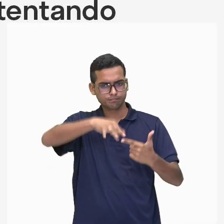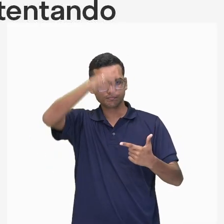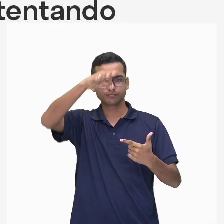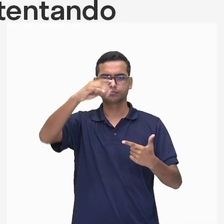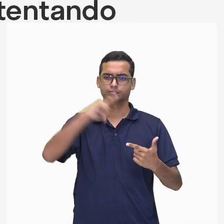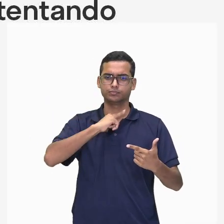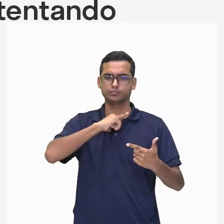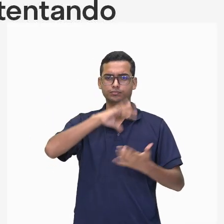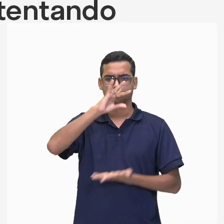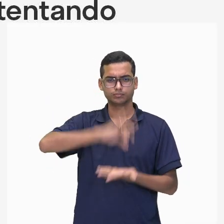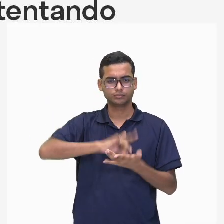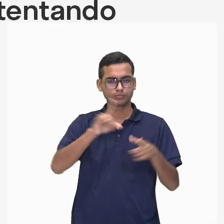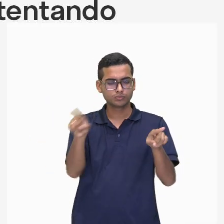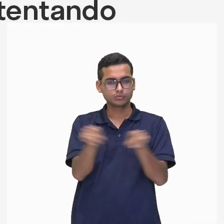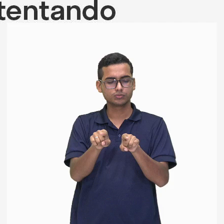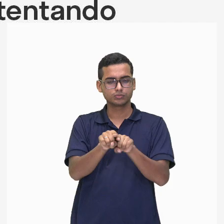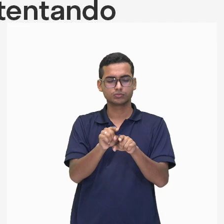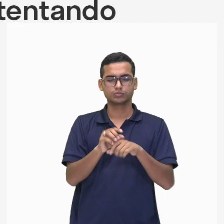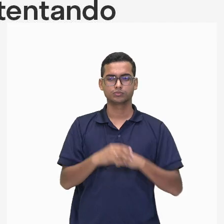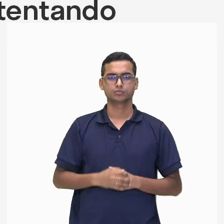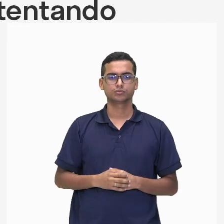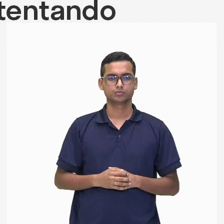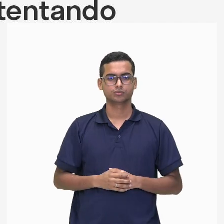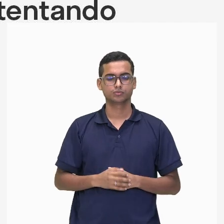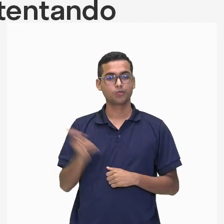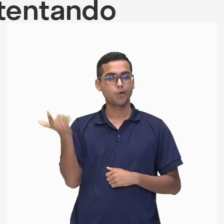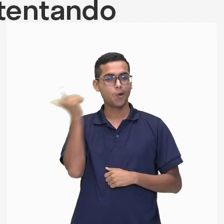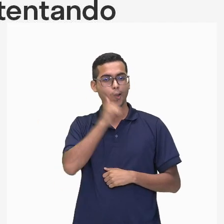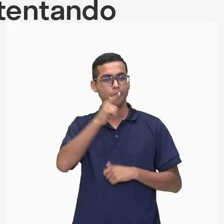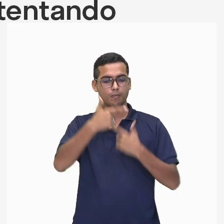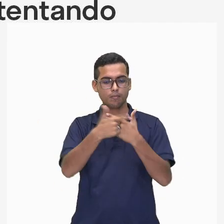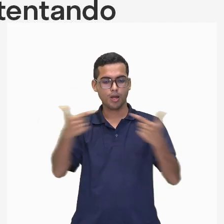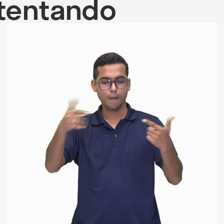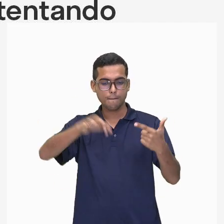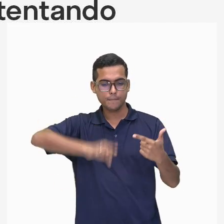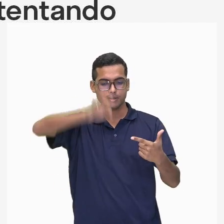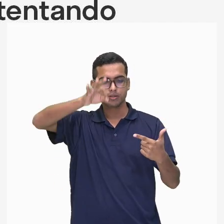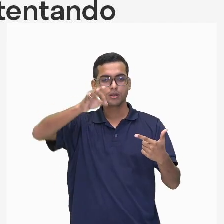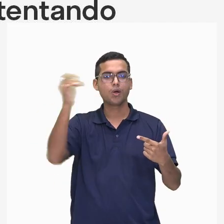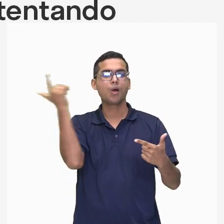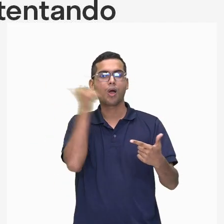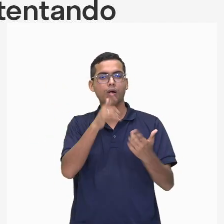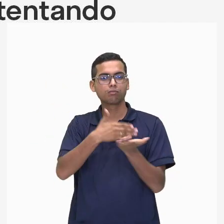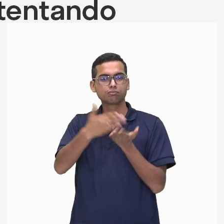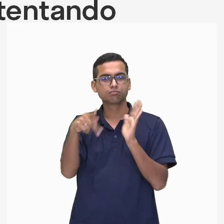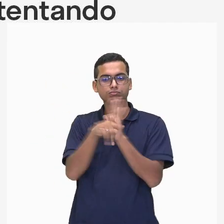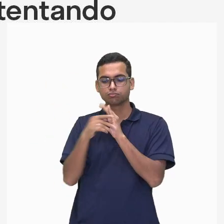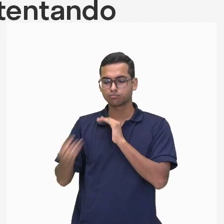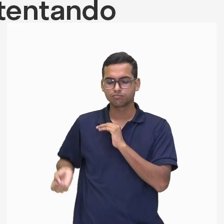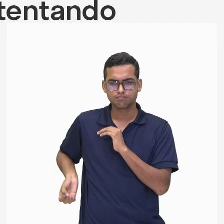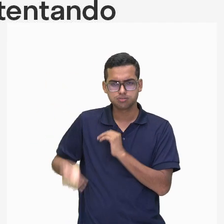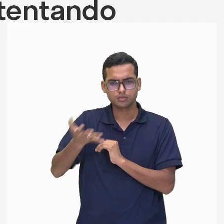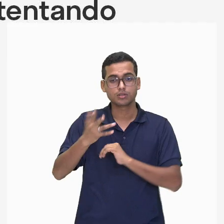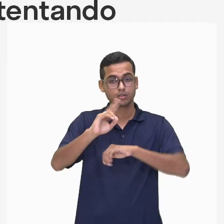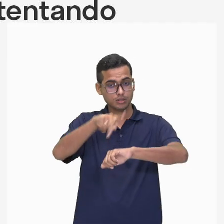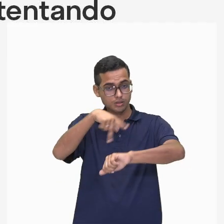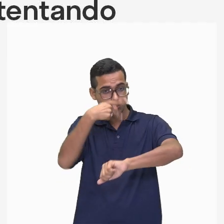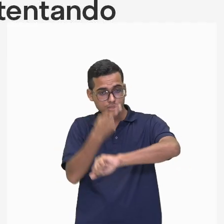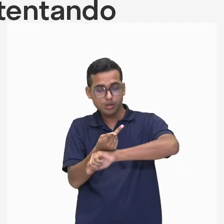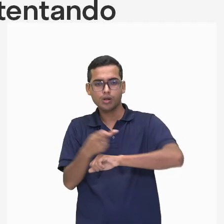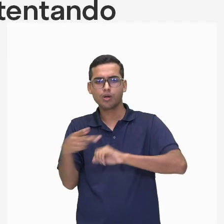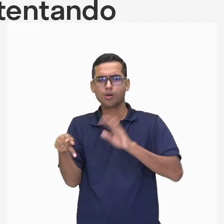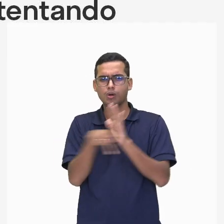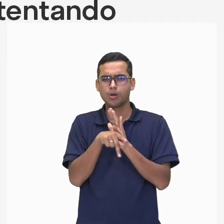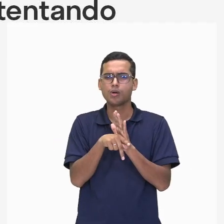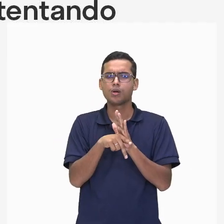jogadores, e aí quem ganhou o sorteio joga o bolim. Depois os jogadores lançam as